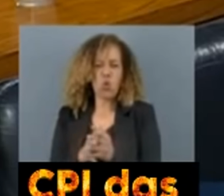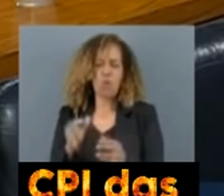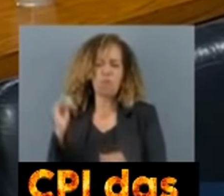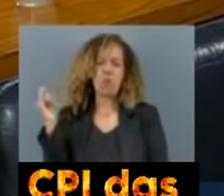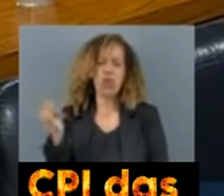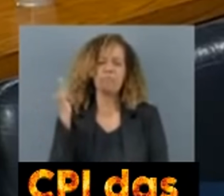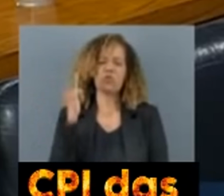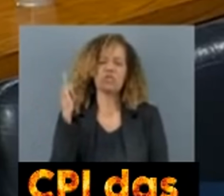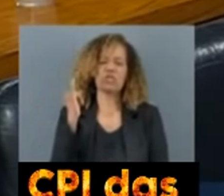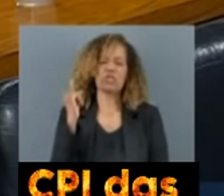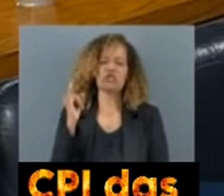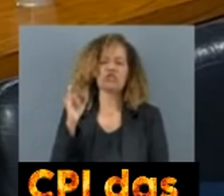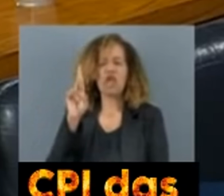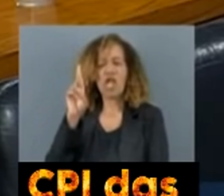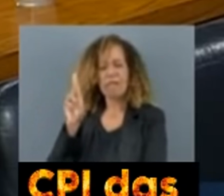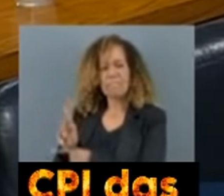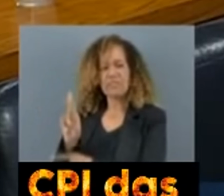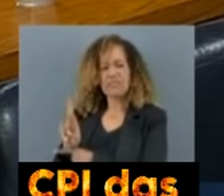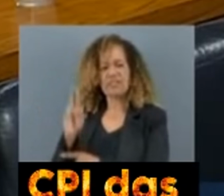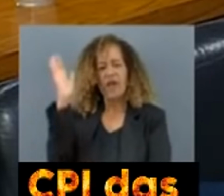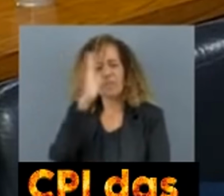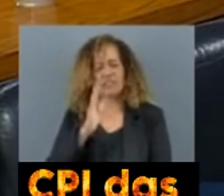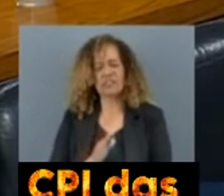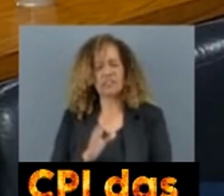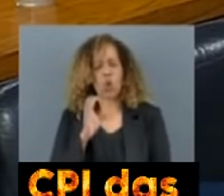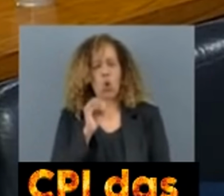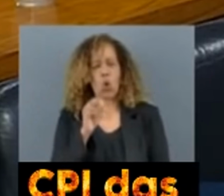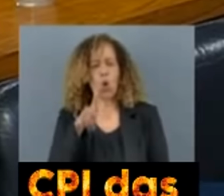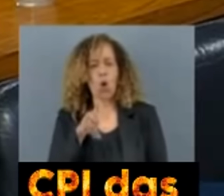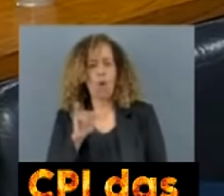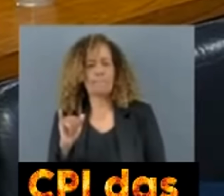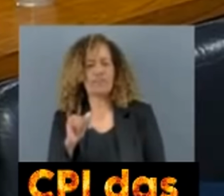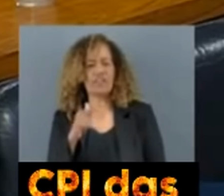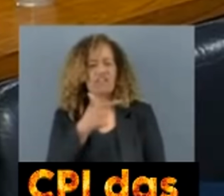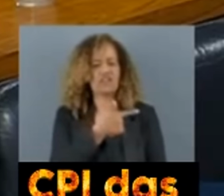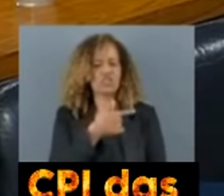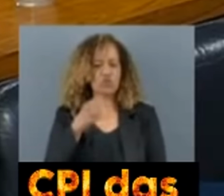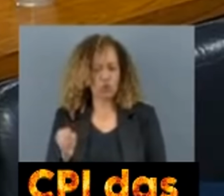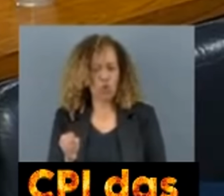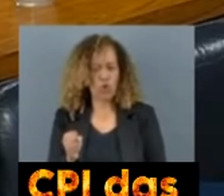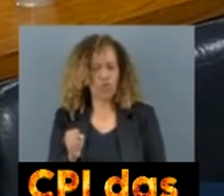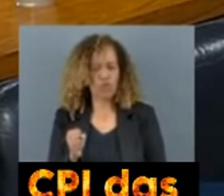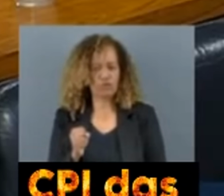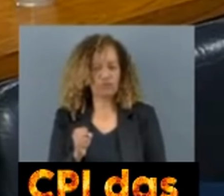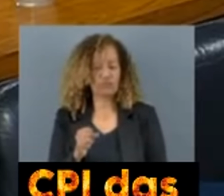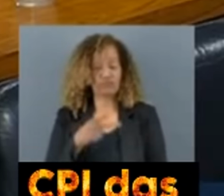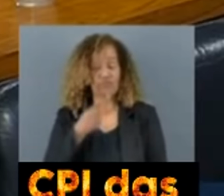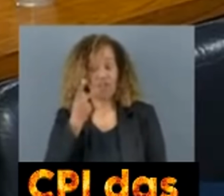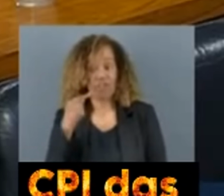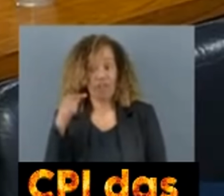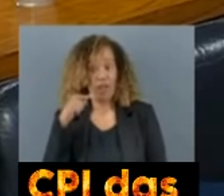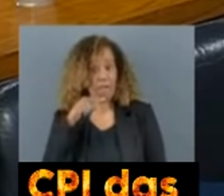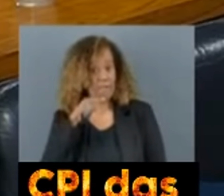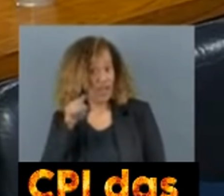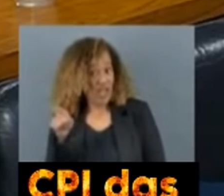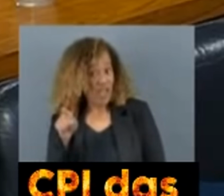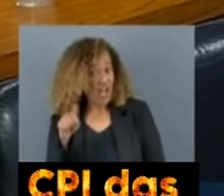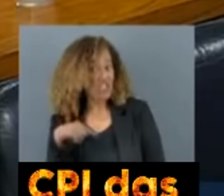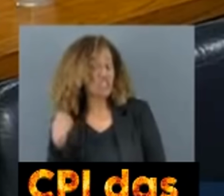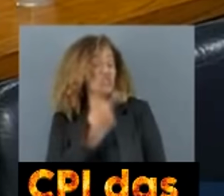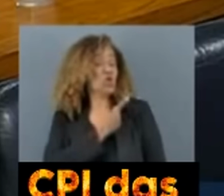vai representar o Brasil na COP28. Então a senhora vai dizer para eles que nós